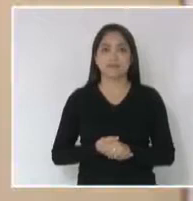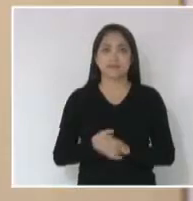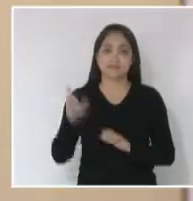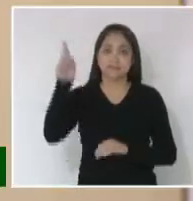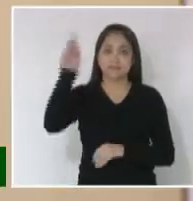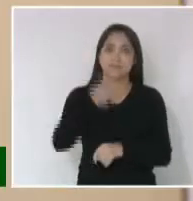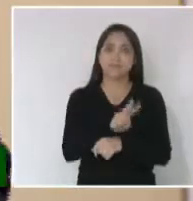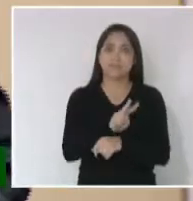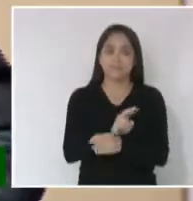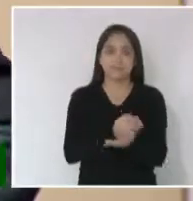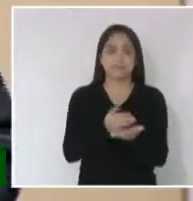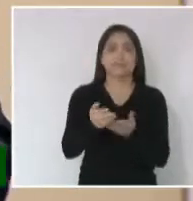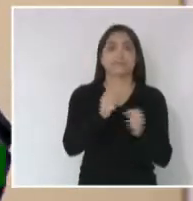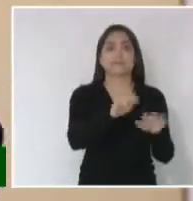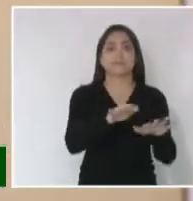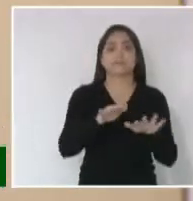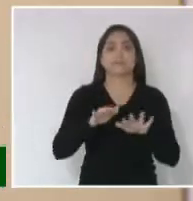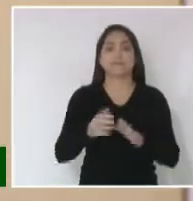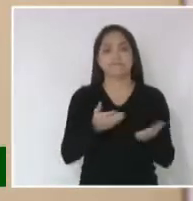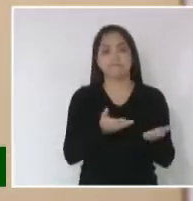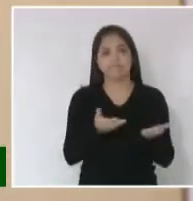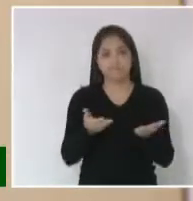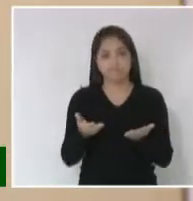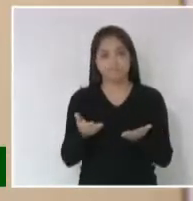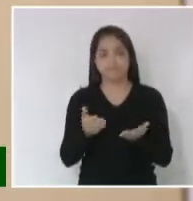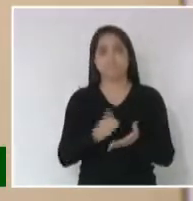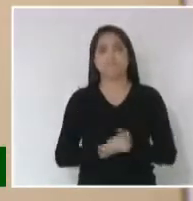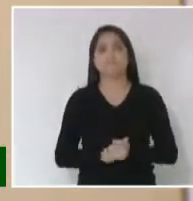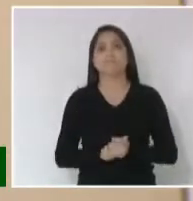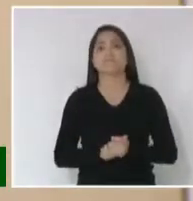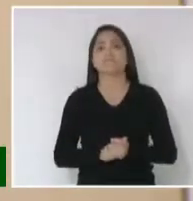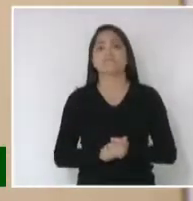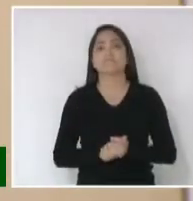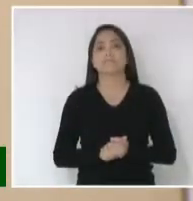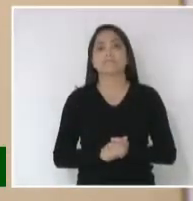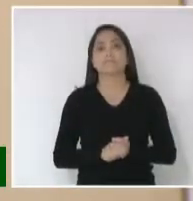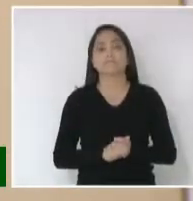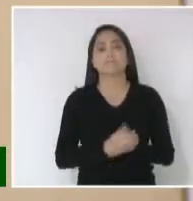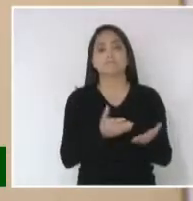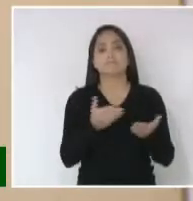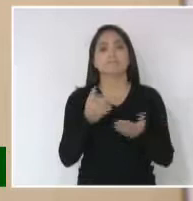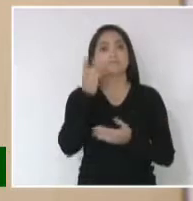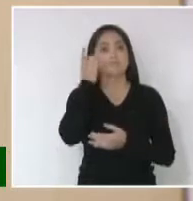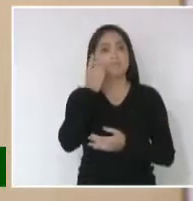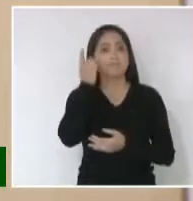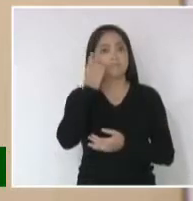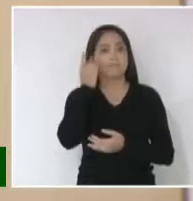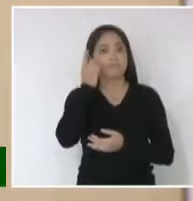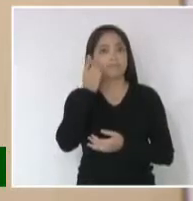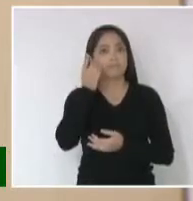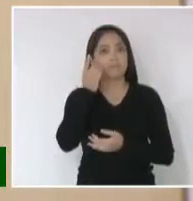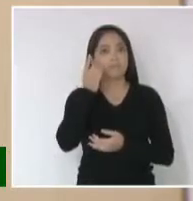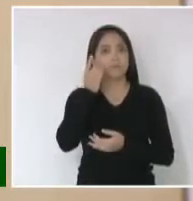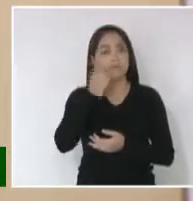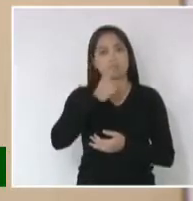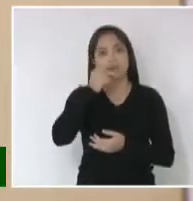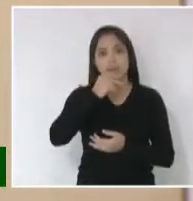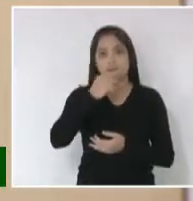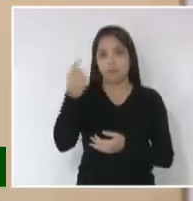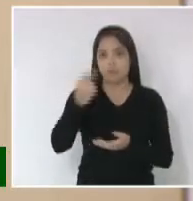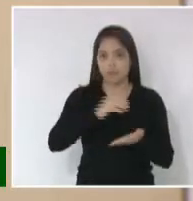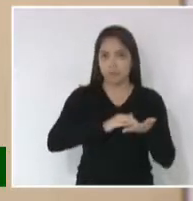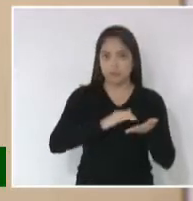Sob a proteção de Deus, declaro aberta a presente sessão e convido o eminente deputado Kennedy Nunes,